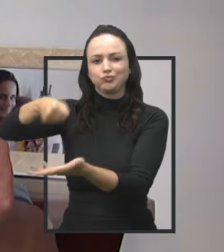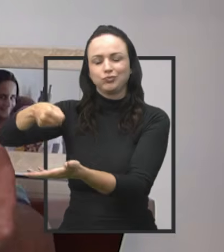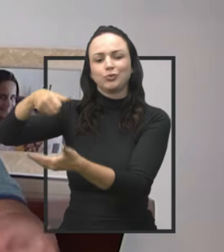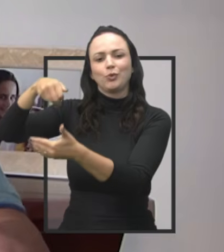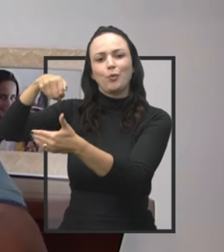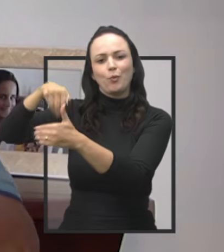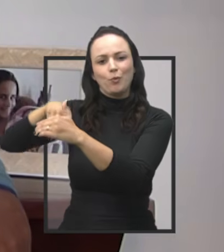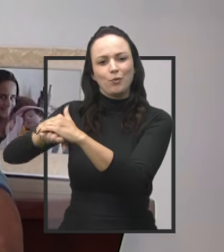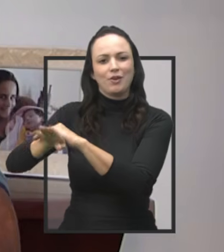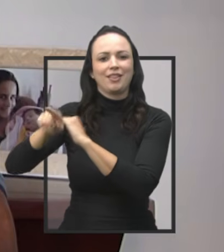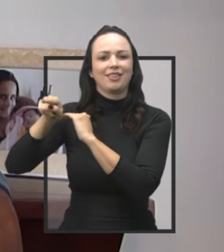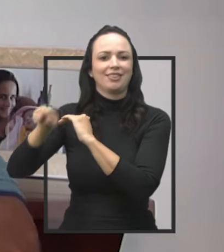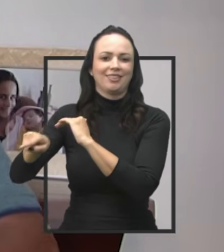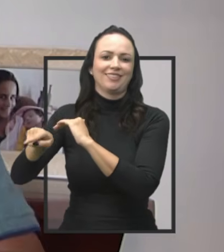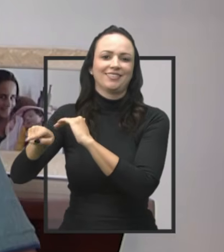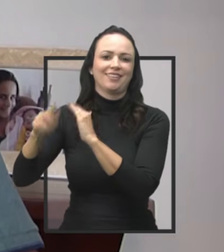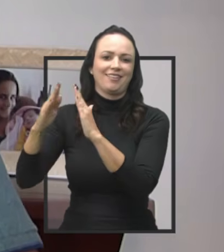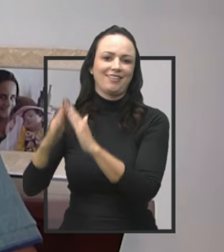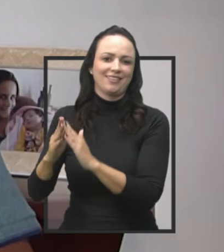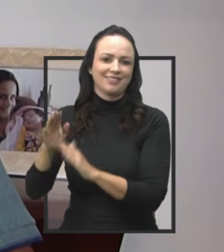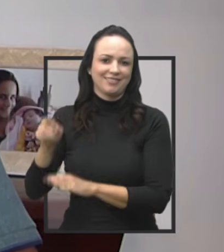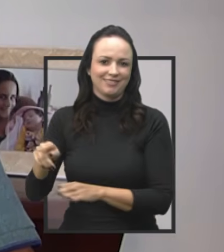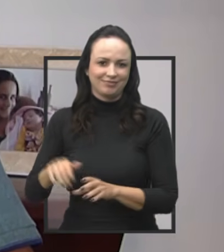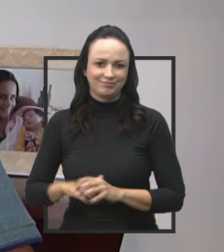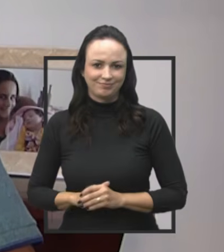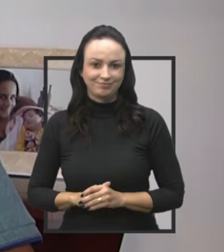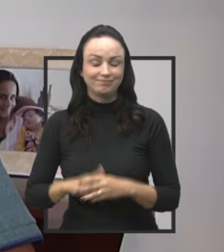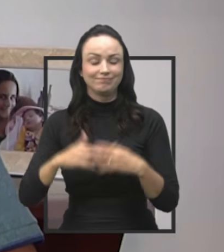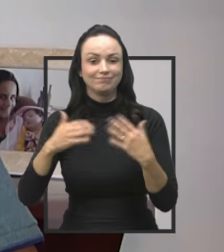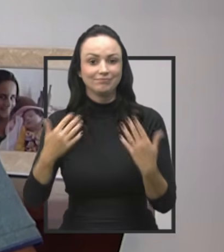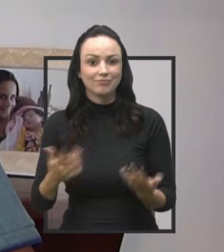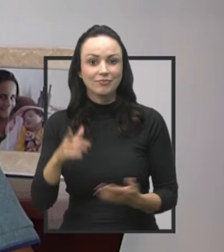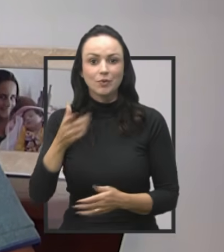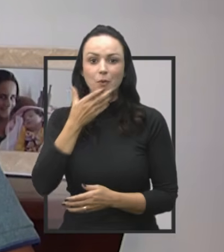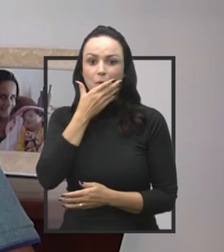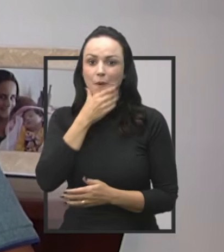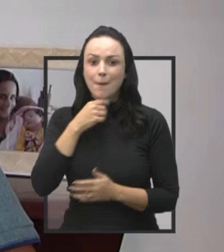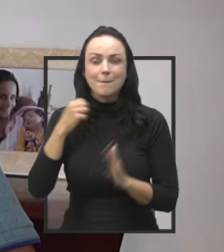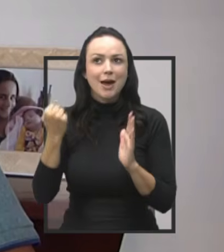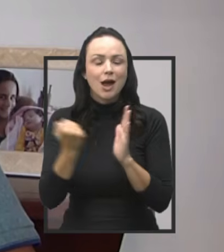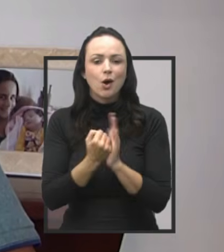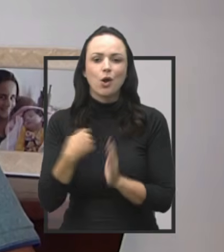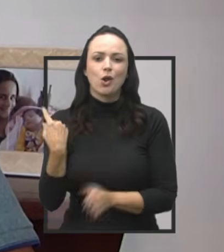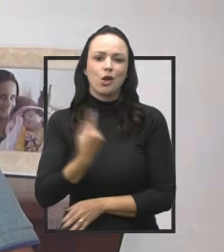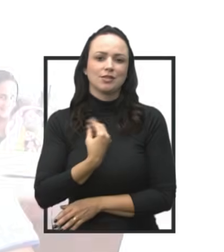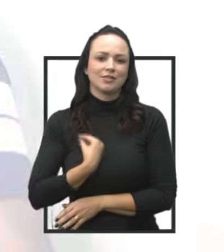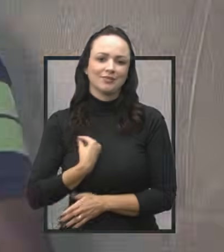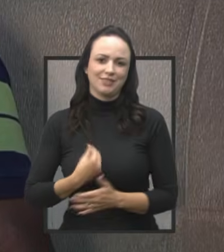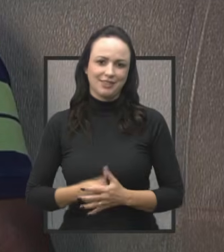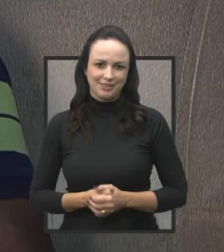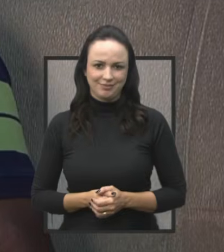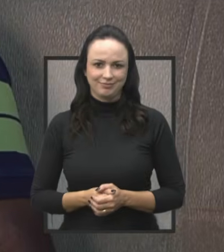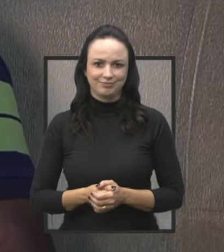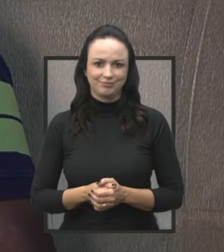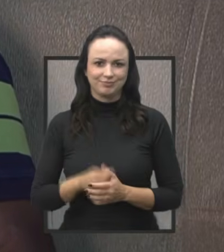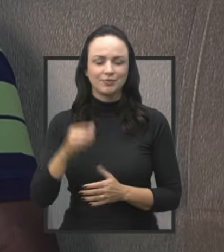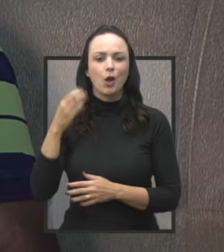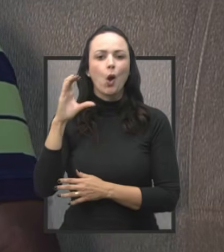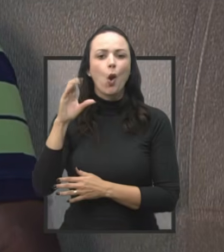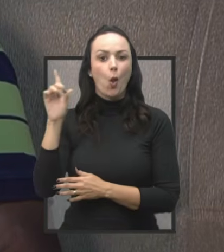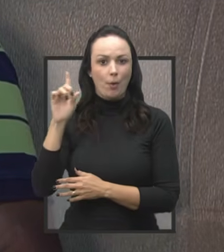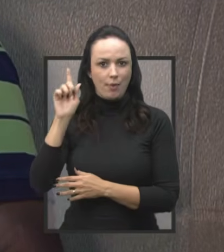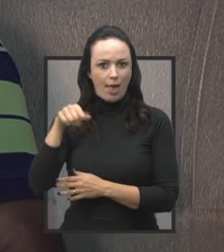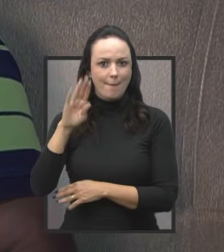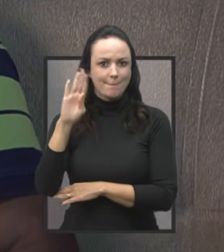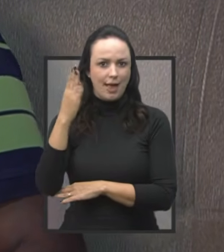levava a compra do meu pai na despensa da casa do meu pai. Então é um cara que marcou muito na nossa vida. No clube ali era